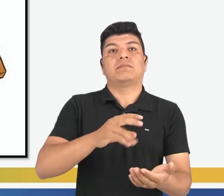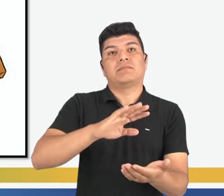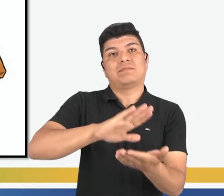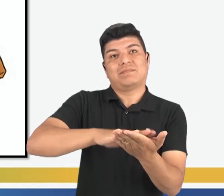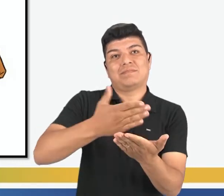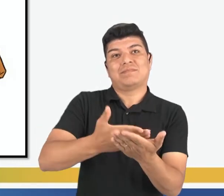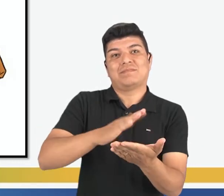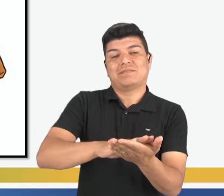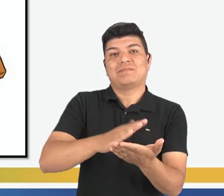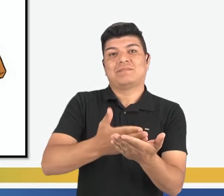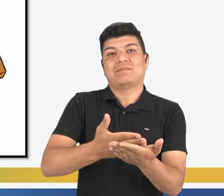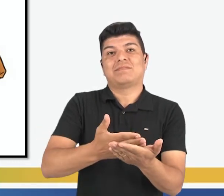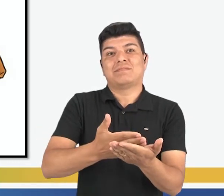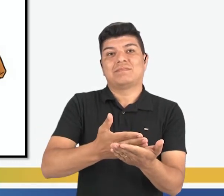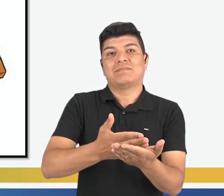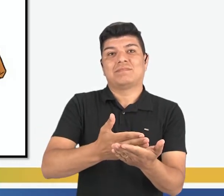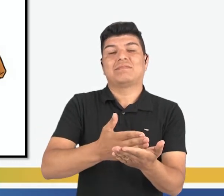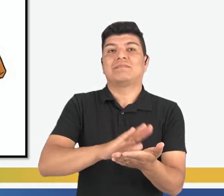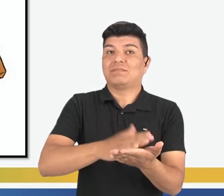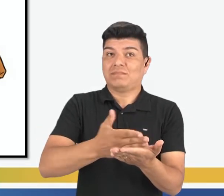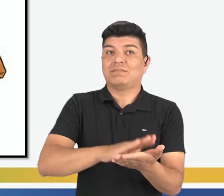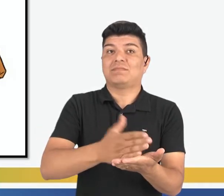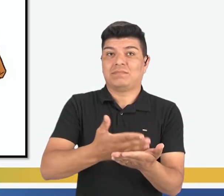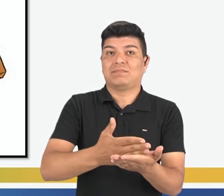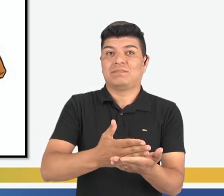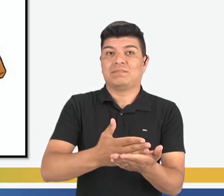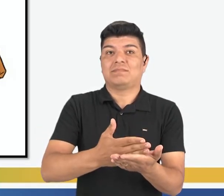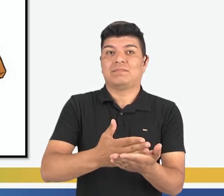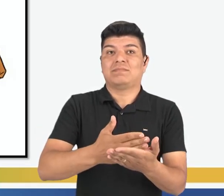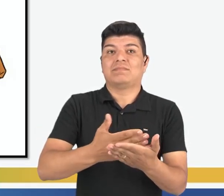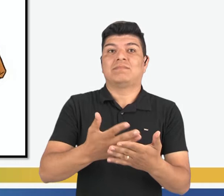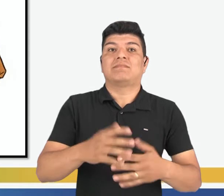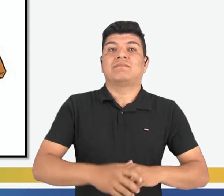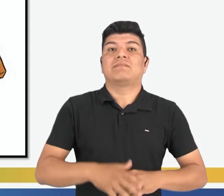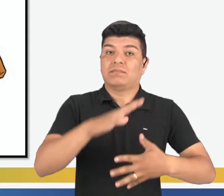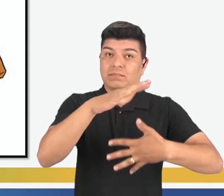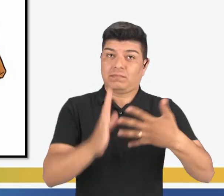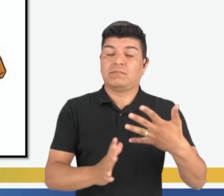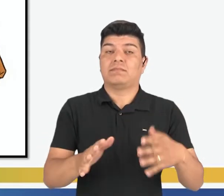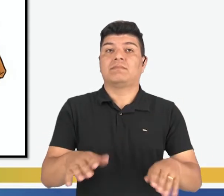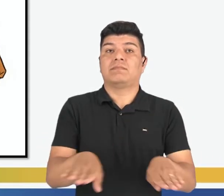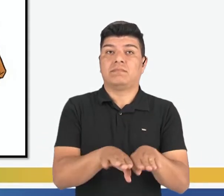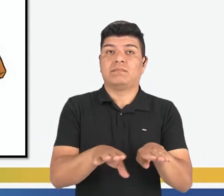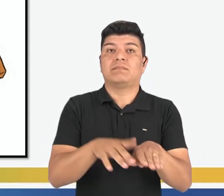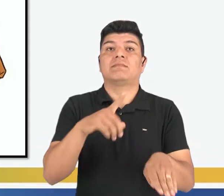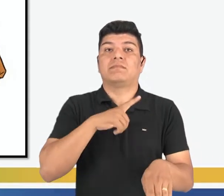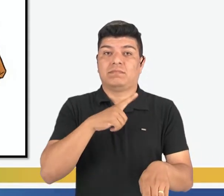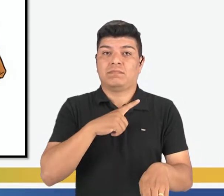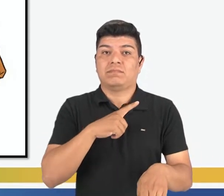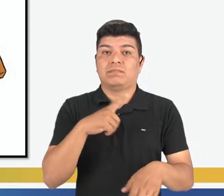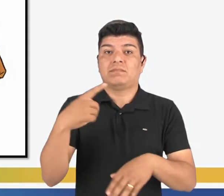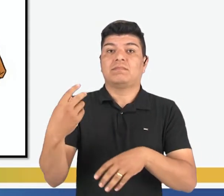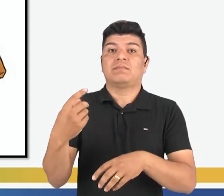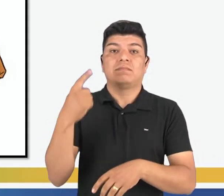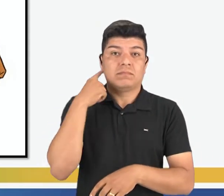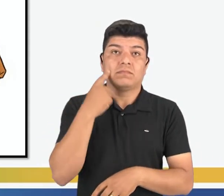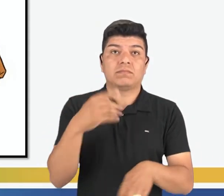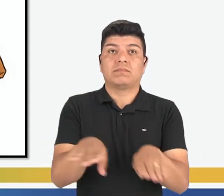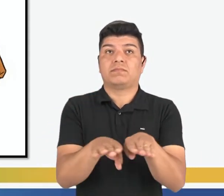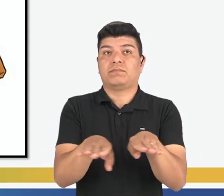em libras. Levar o cano. Em libras também a gente vê algumas gírias. Eles têm gírias entre eles também. Aí